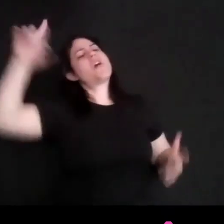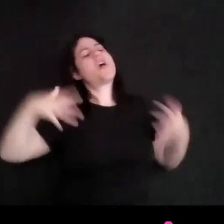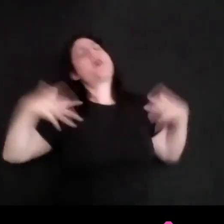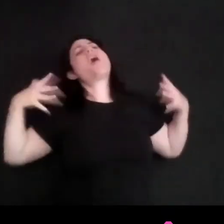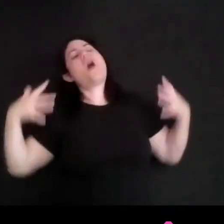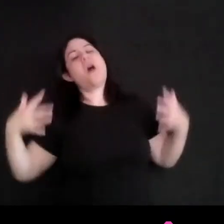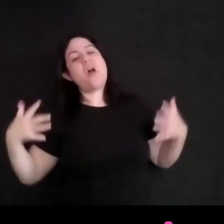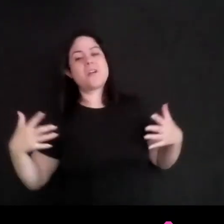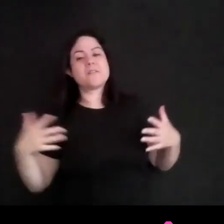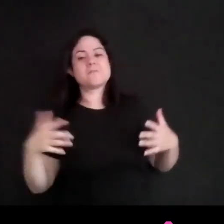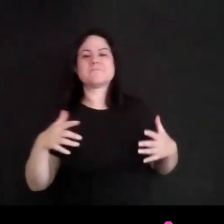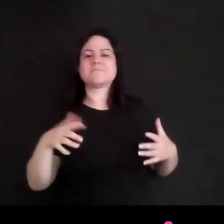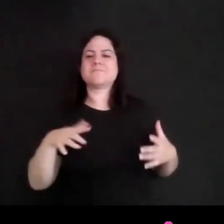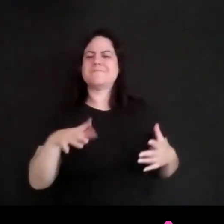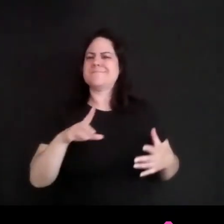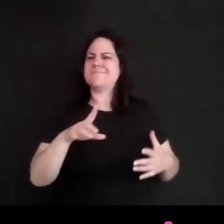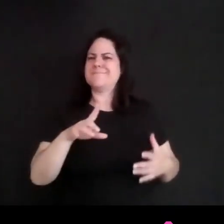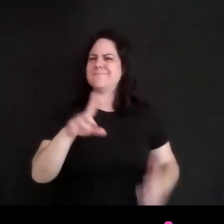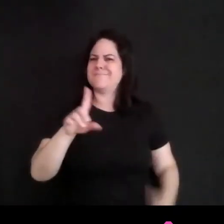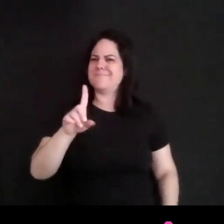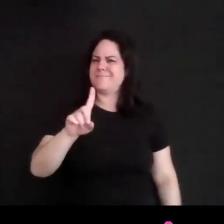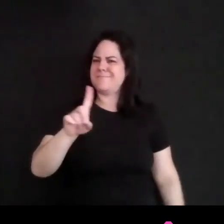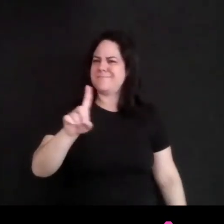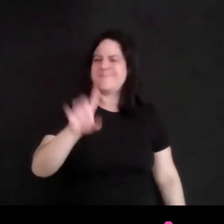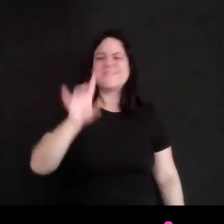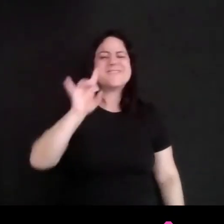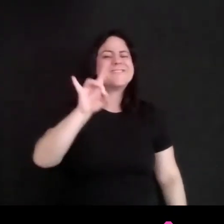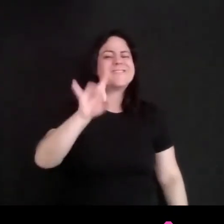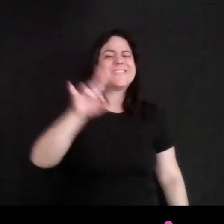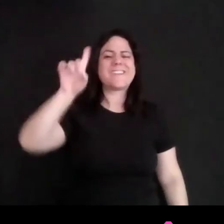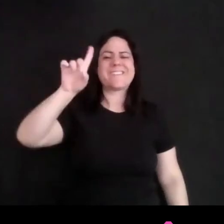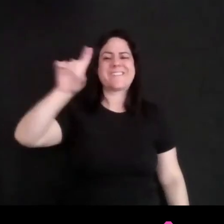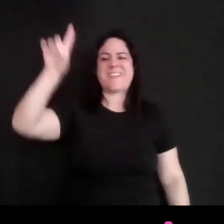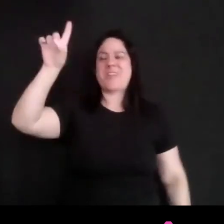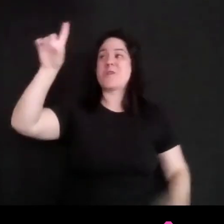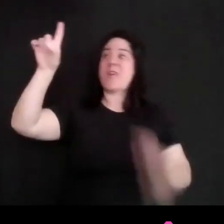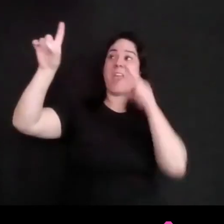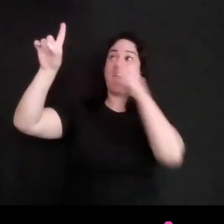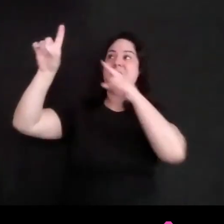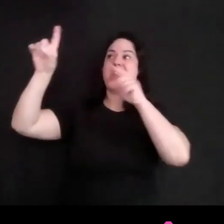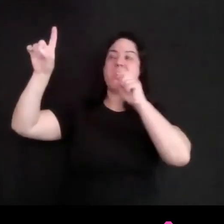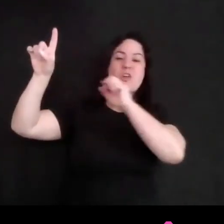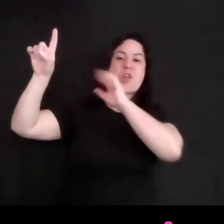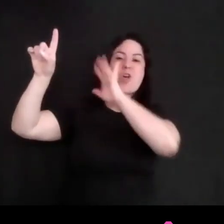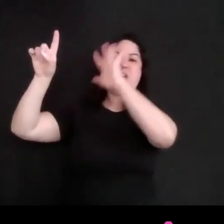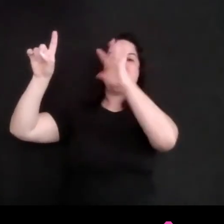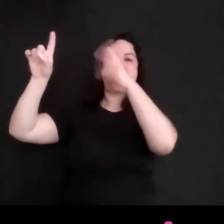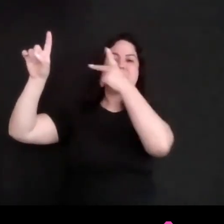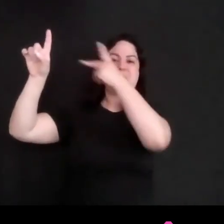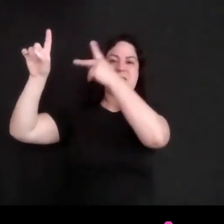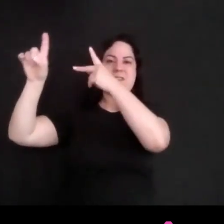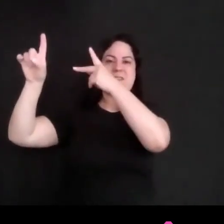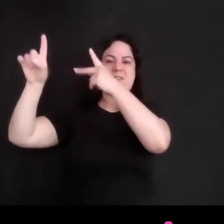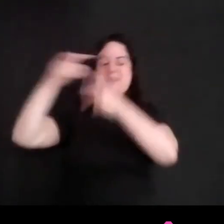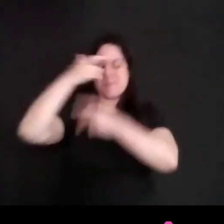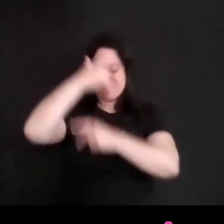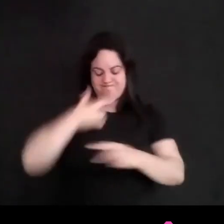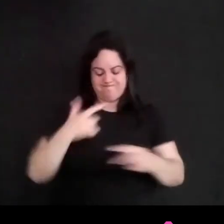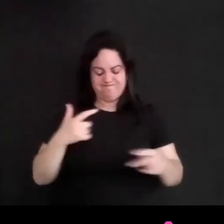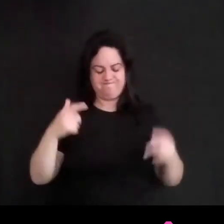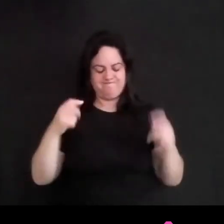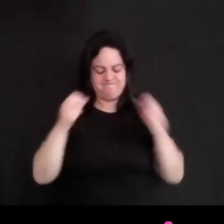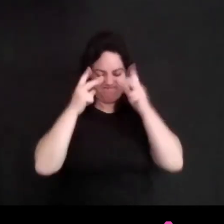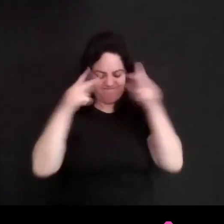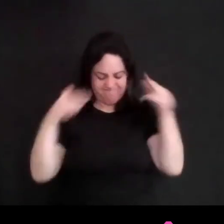enganado. Só Deus será glorificado. Então ele é humilhado por Faraó. Faraó, inclusive, fala